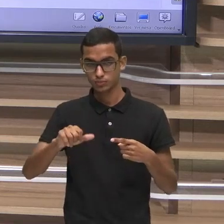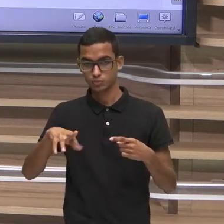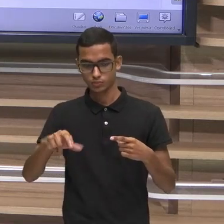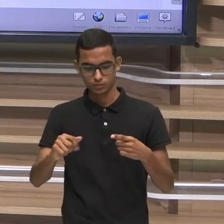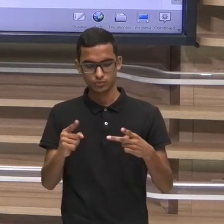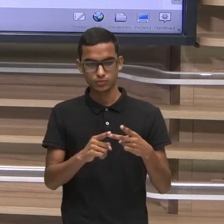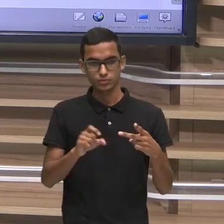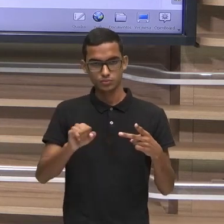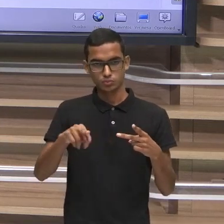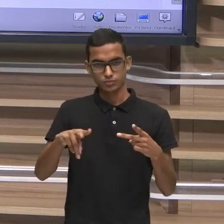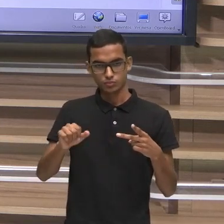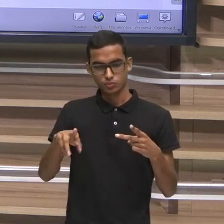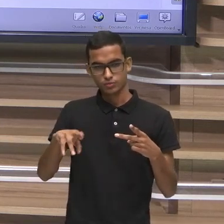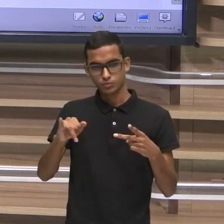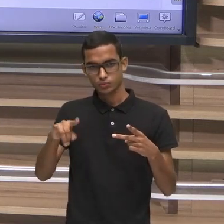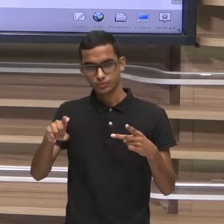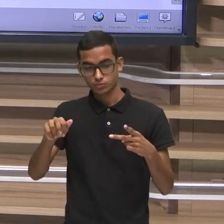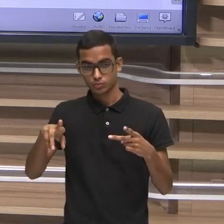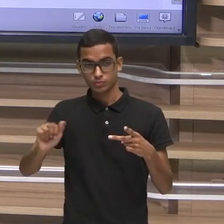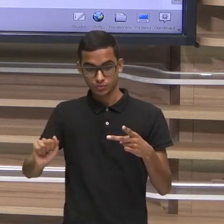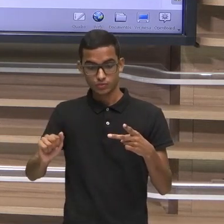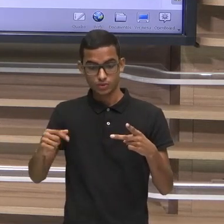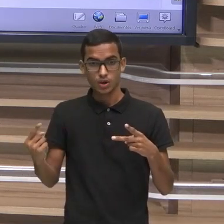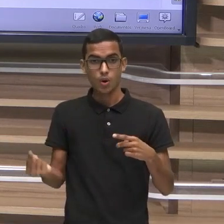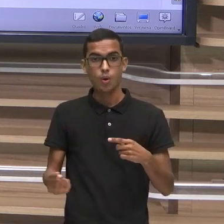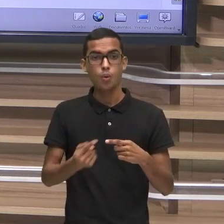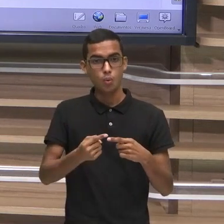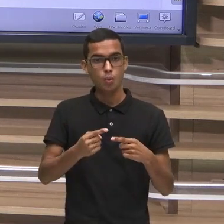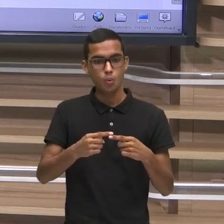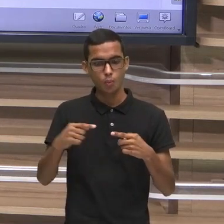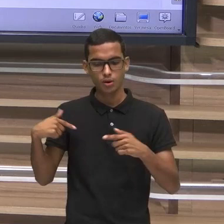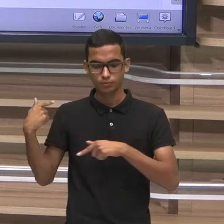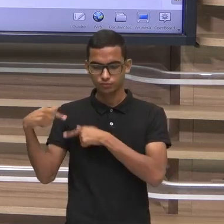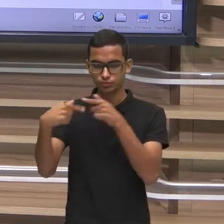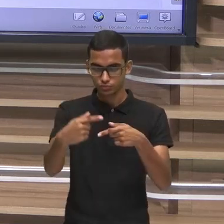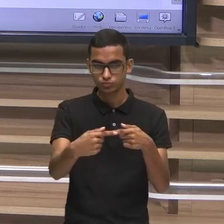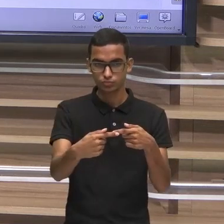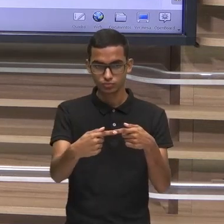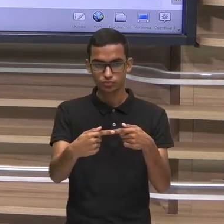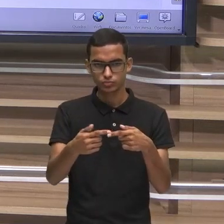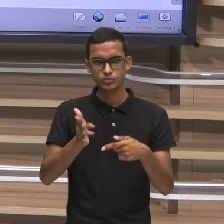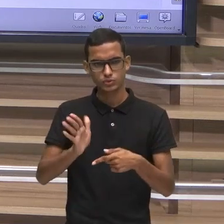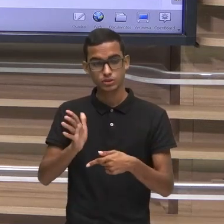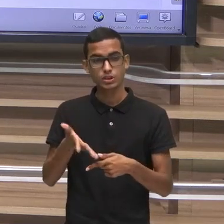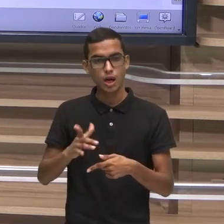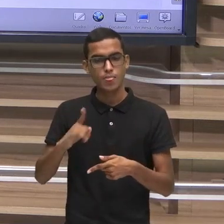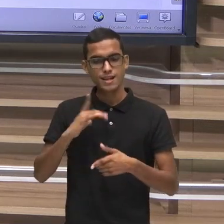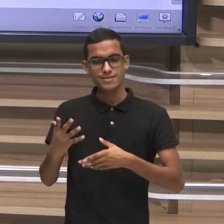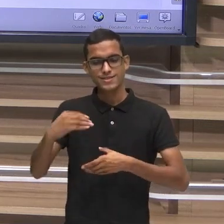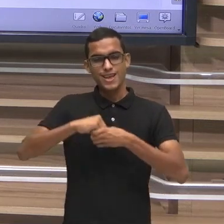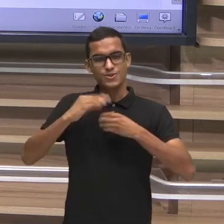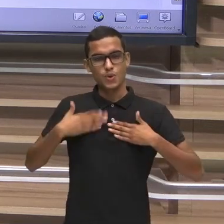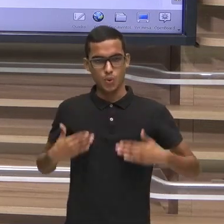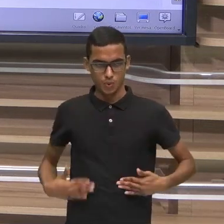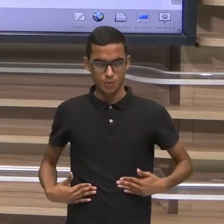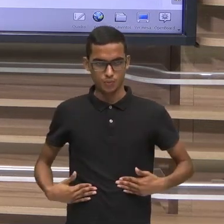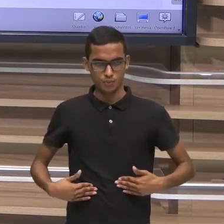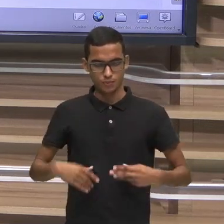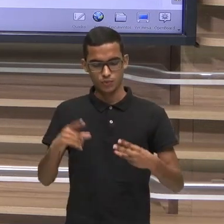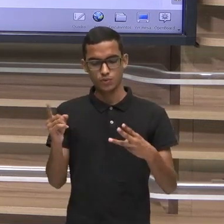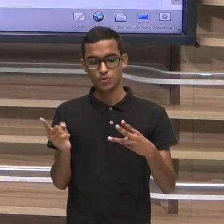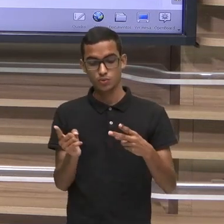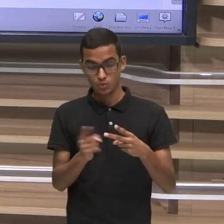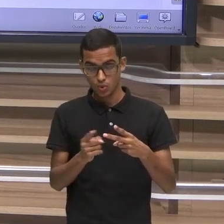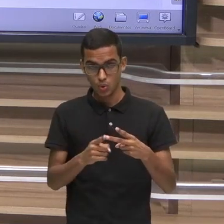e uma vai estar relacionada única e exclusivamente ao fator genético, ao que já está dentro de mim. E a outra vai estar relacionada